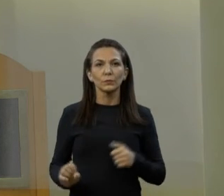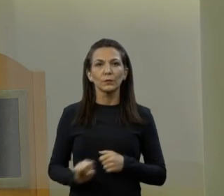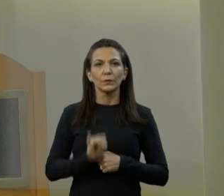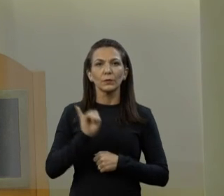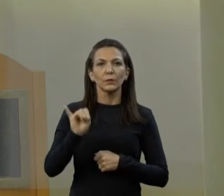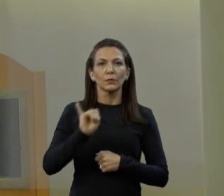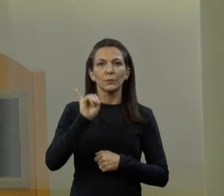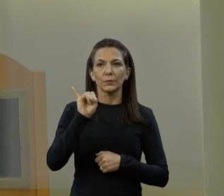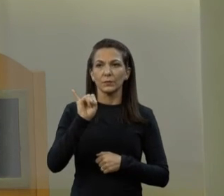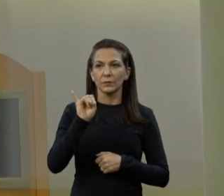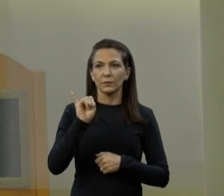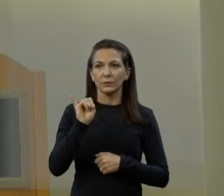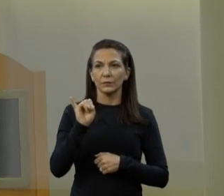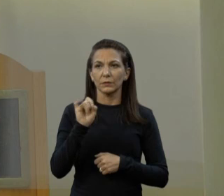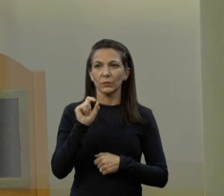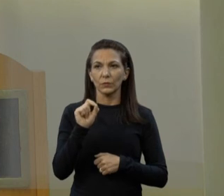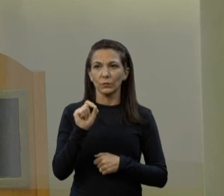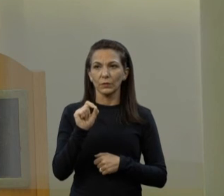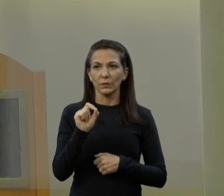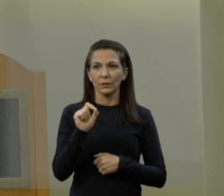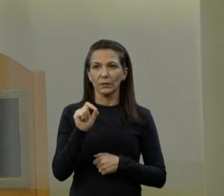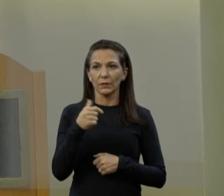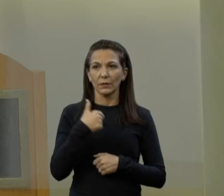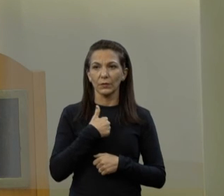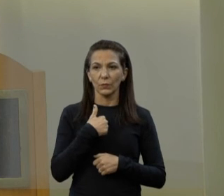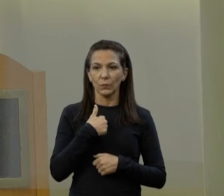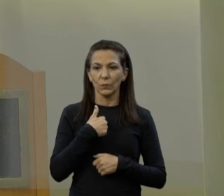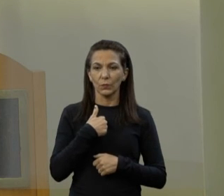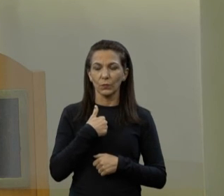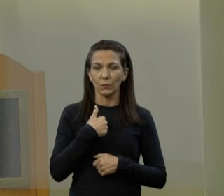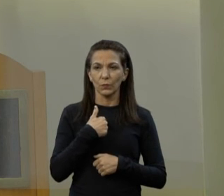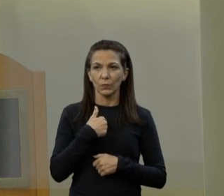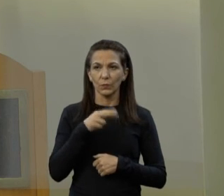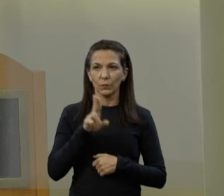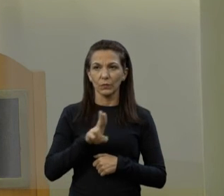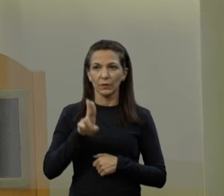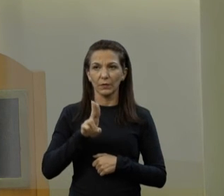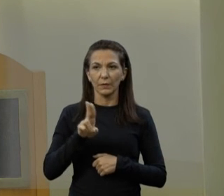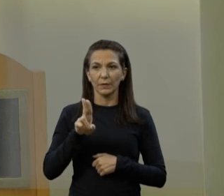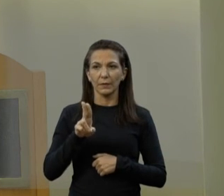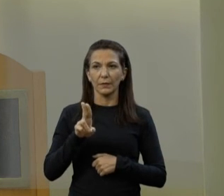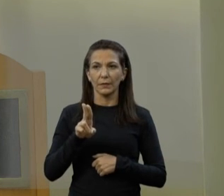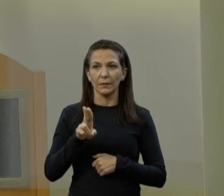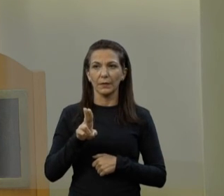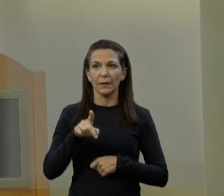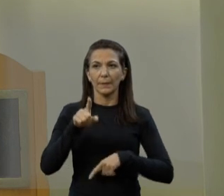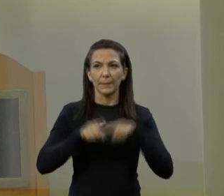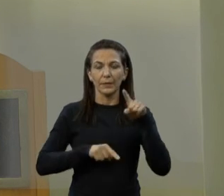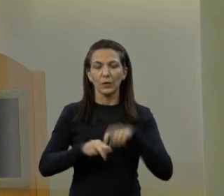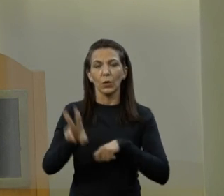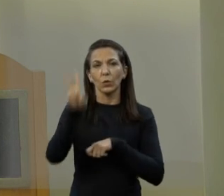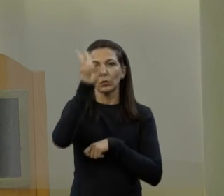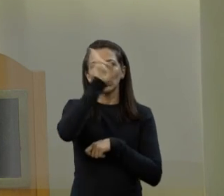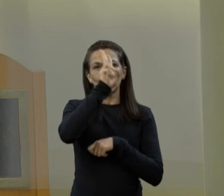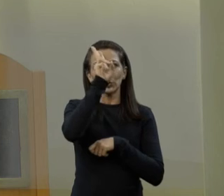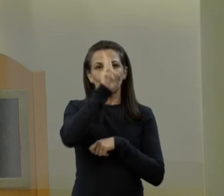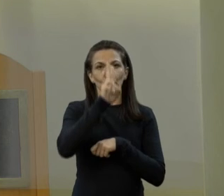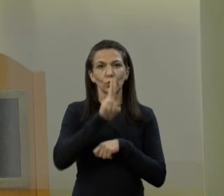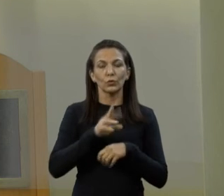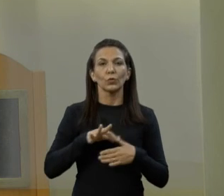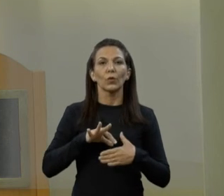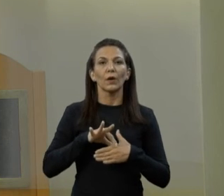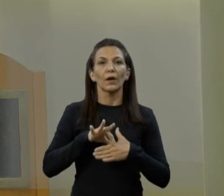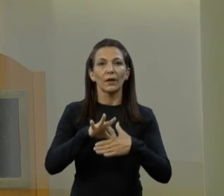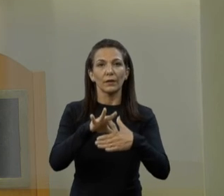gente poder como da última vez que ocupou esta Tribuna Eu usei o material histórico que está no nosso